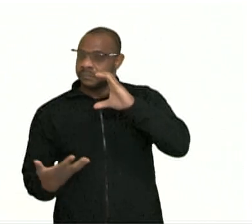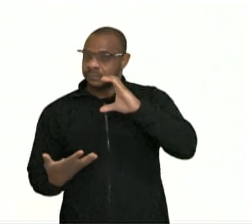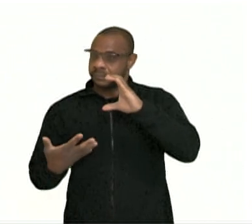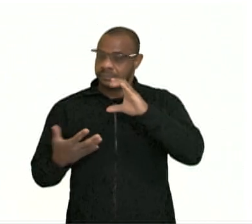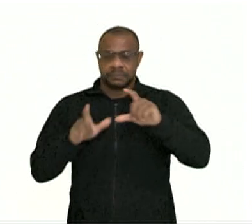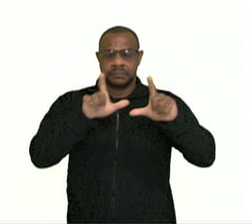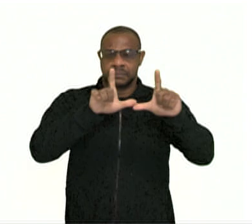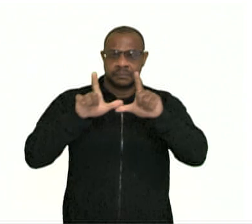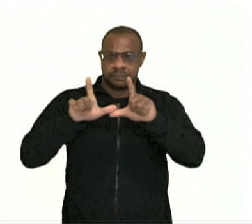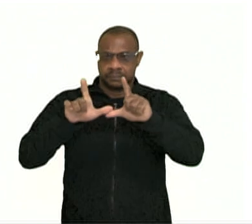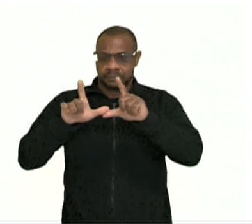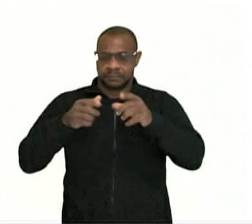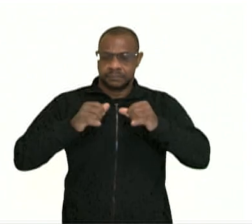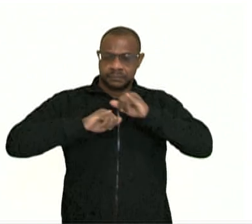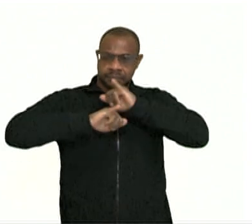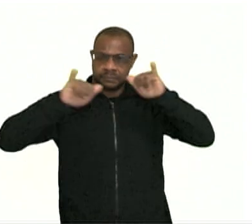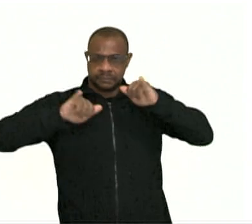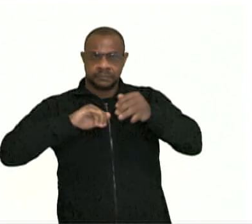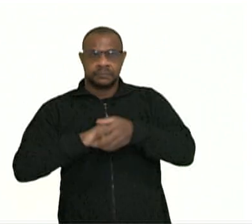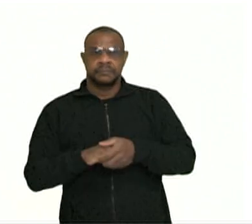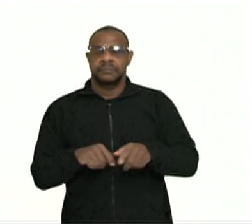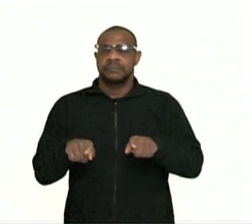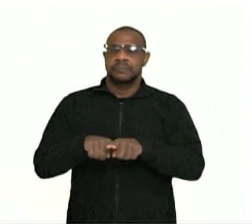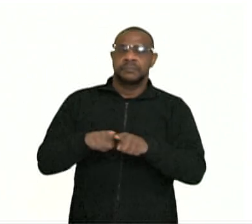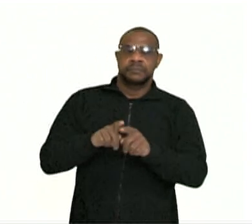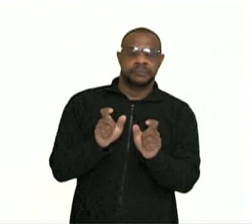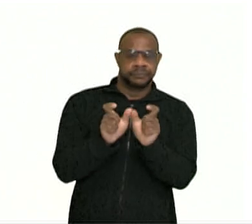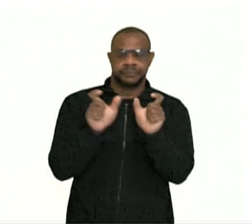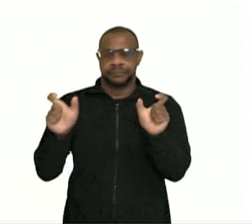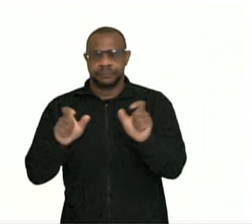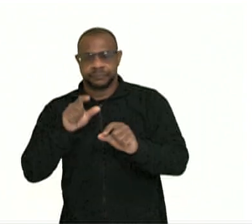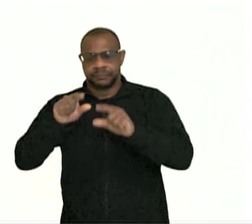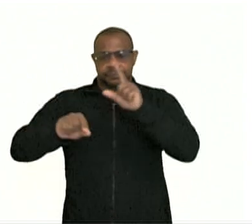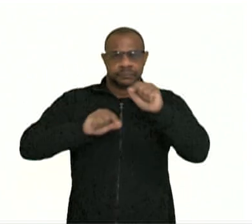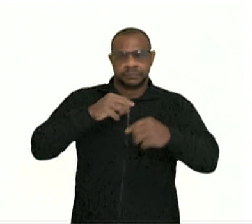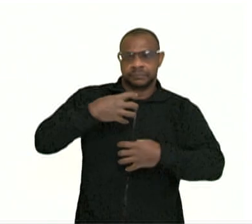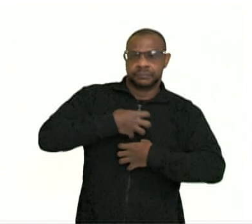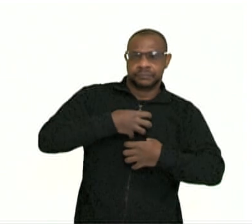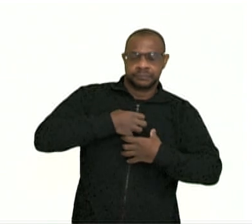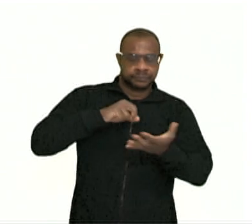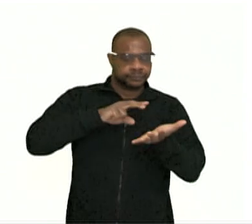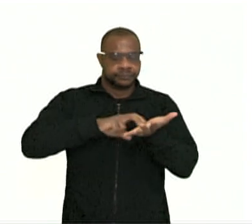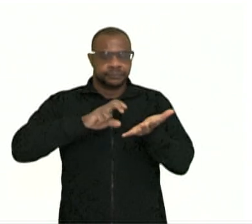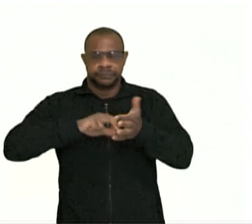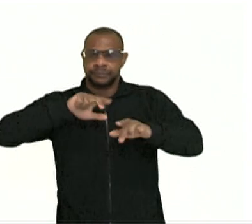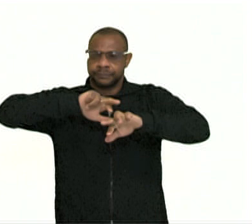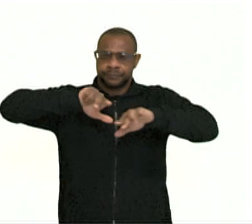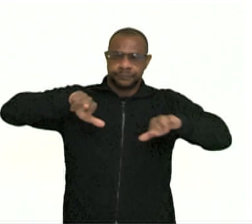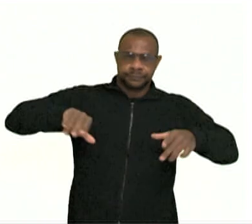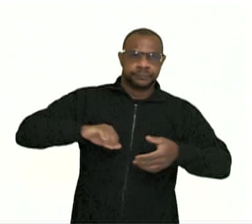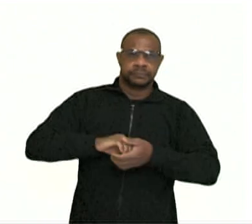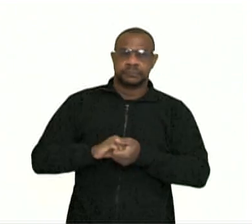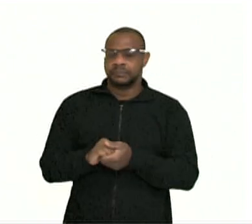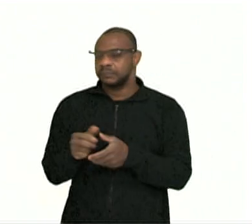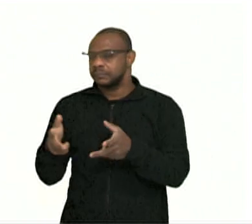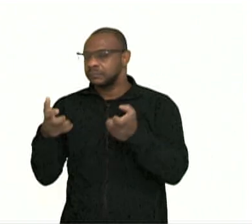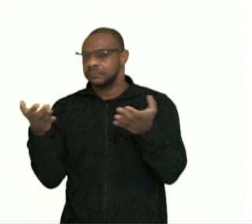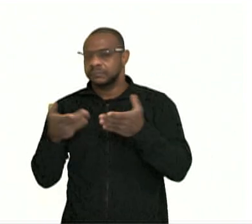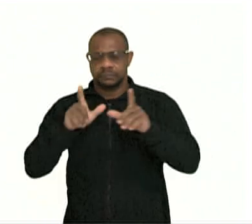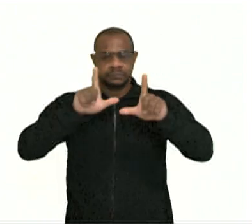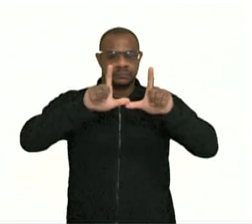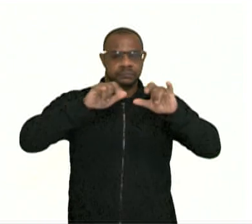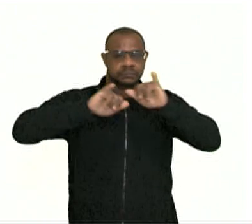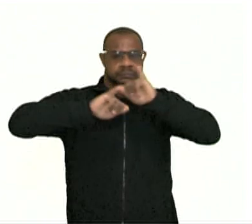reconhecer os efeitos de sentido produzidos pela escolha dos modos verbais. Observem esse